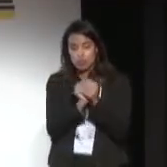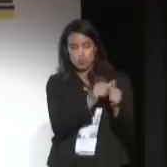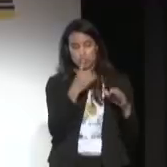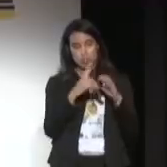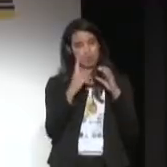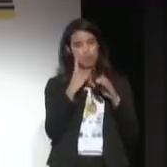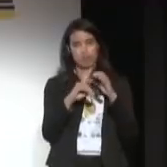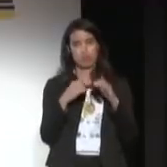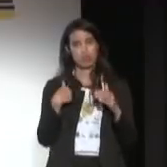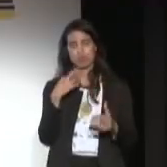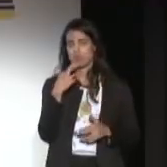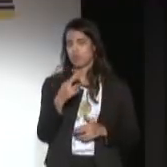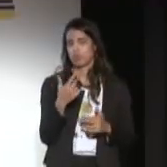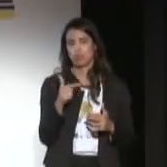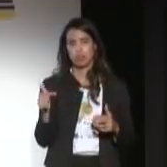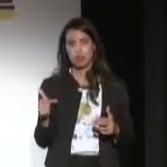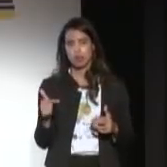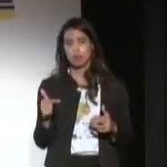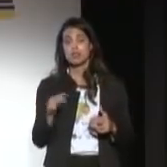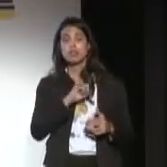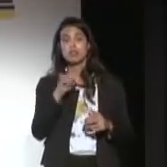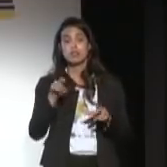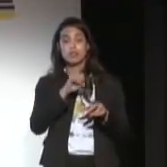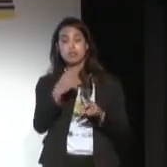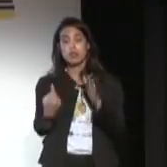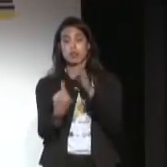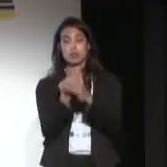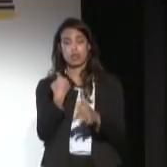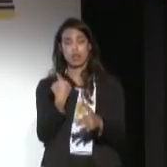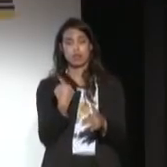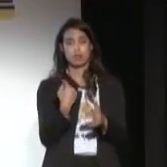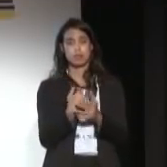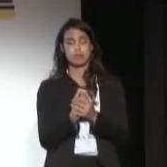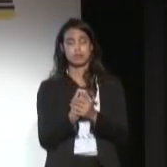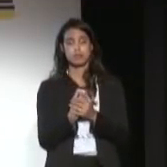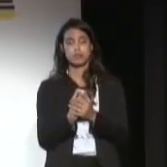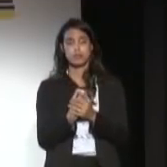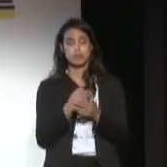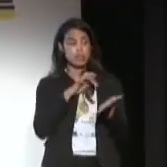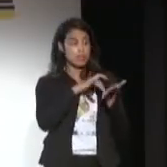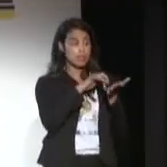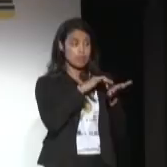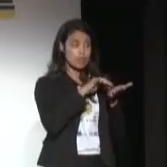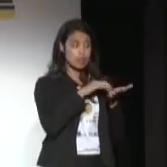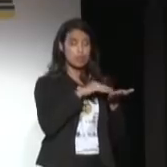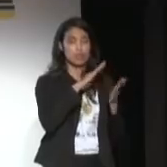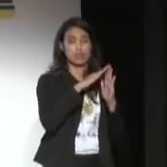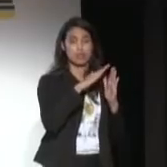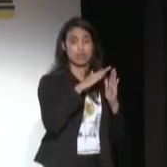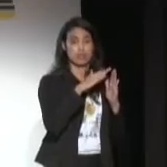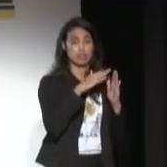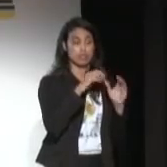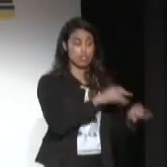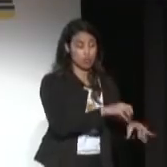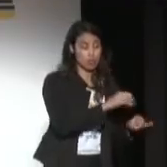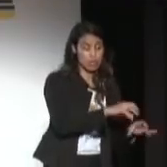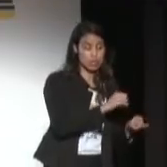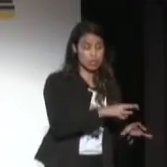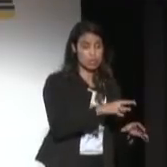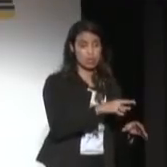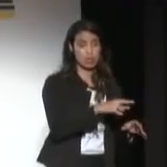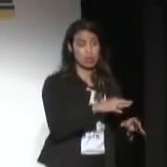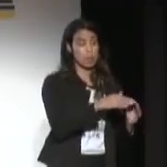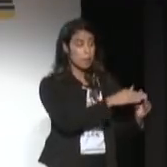diretores? Também deixo aberto. E se vocês me perguntarem o que se quer, o que a Secretaria de Educação quer de mim depois de um ano